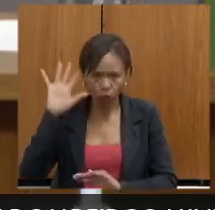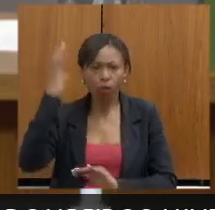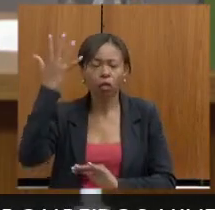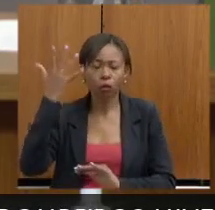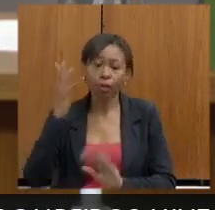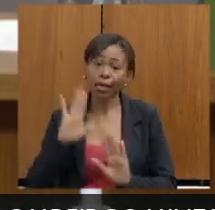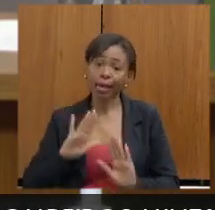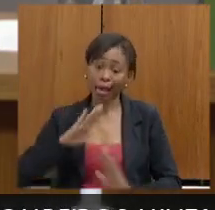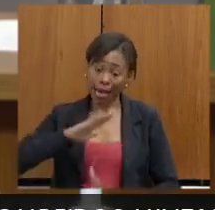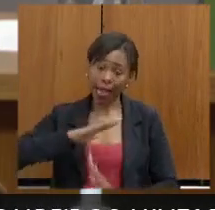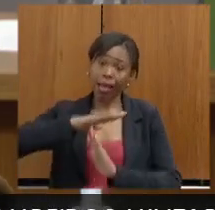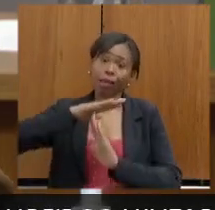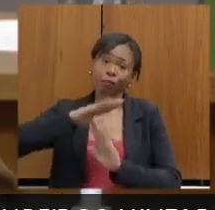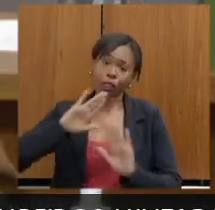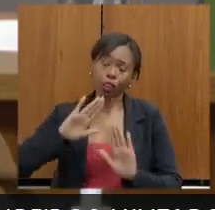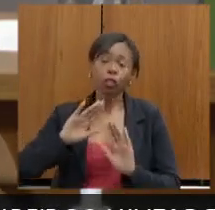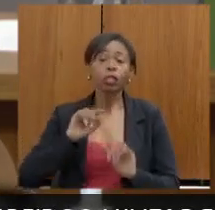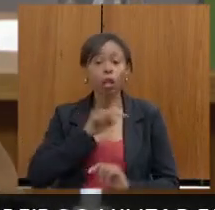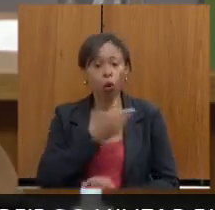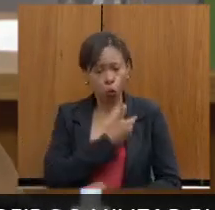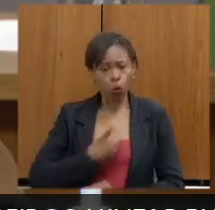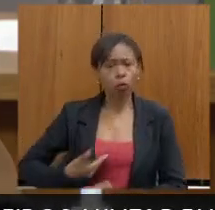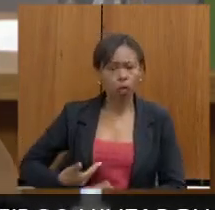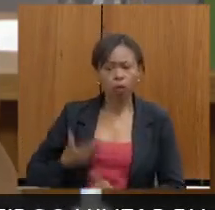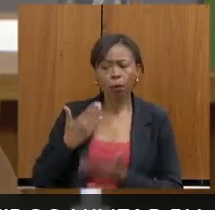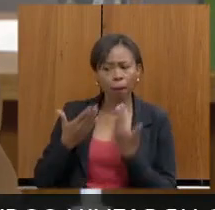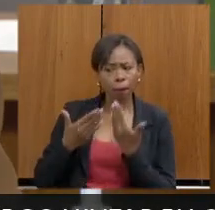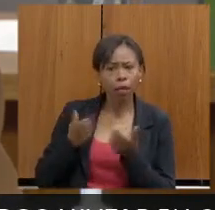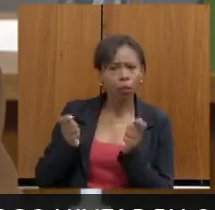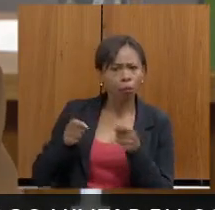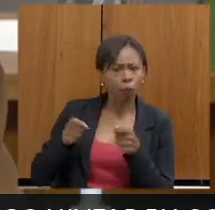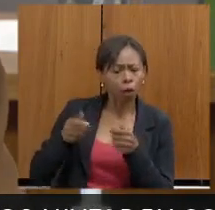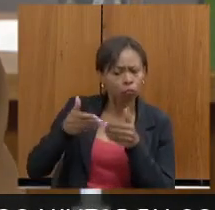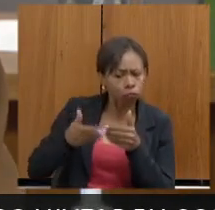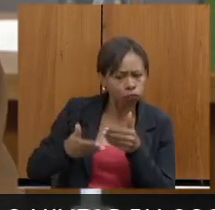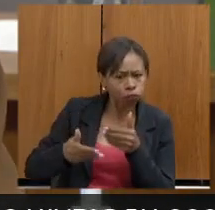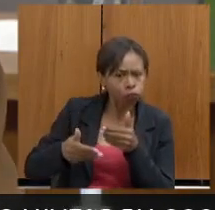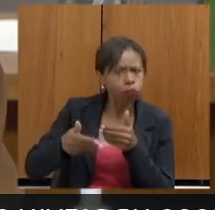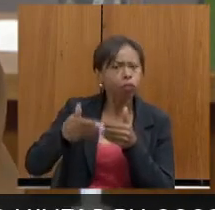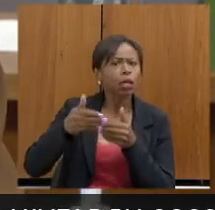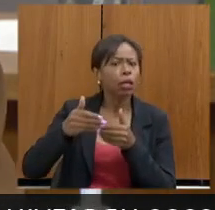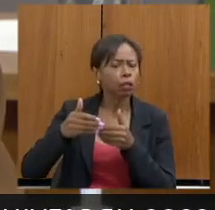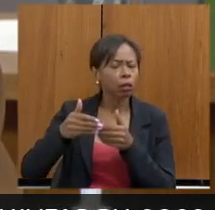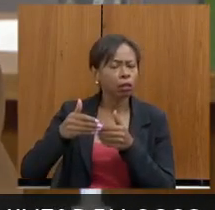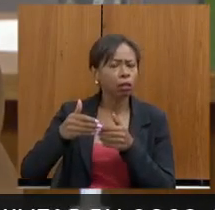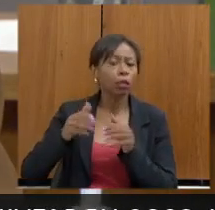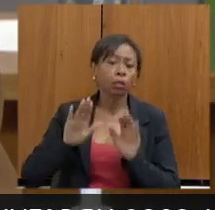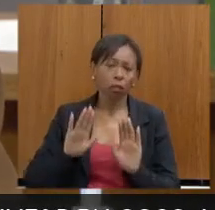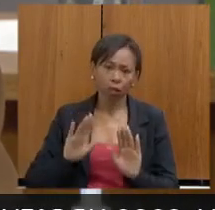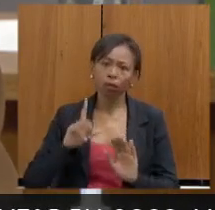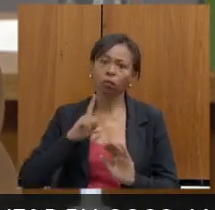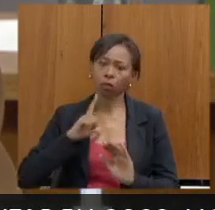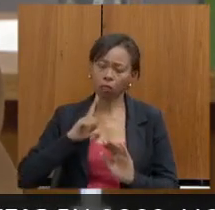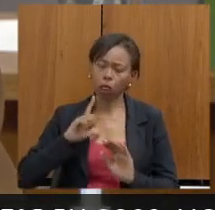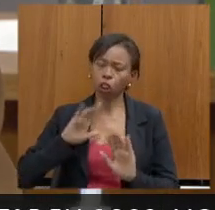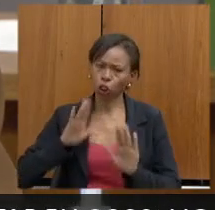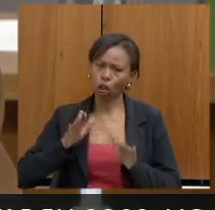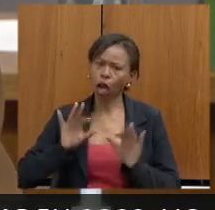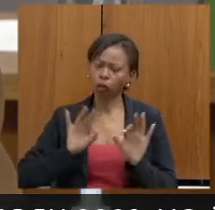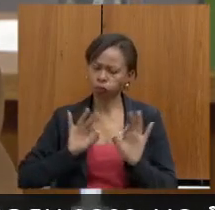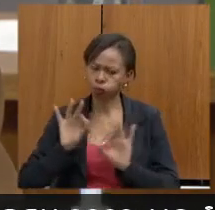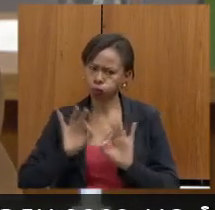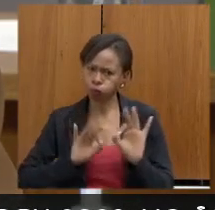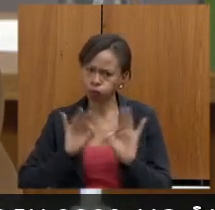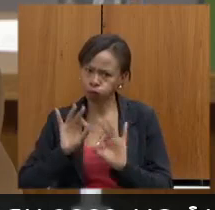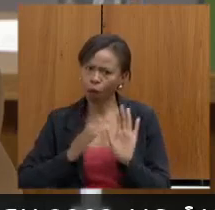governo né tem conversado com a gente que já pode fazer essa projeção então tem uma conversa muito bem alinhado nesse sentido ele